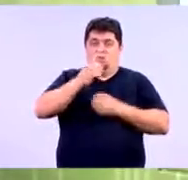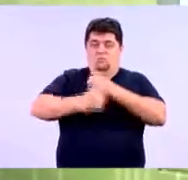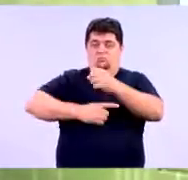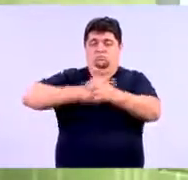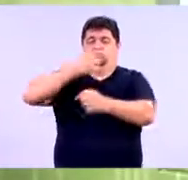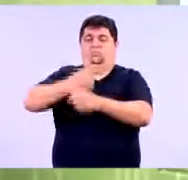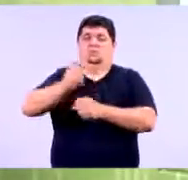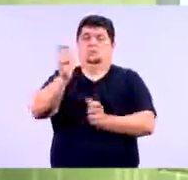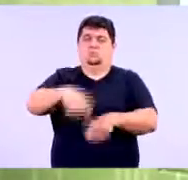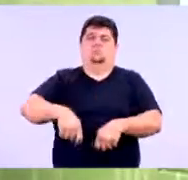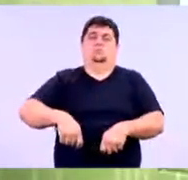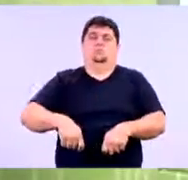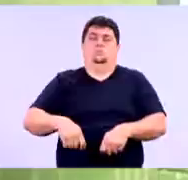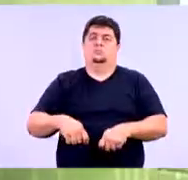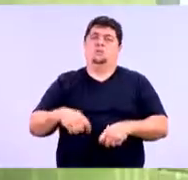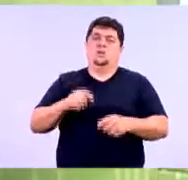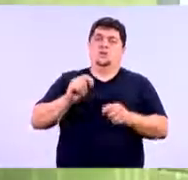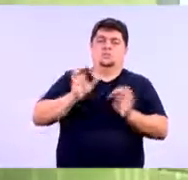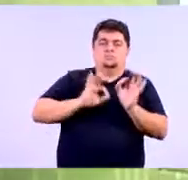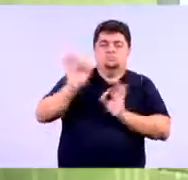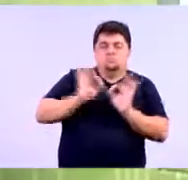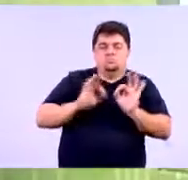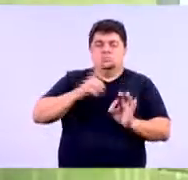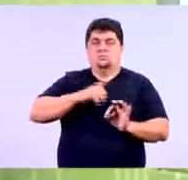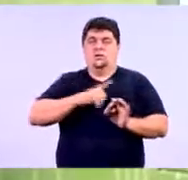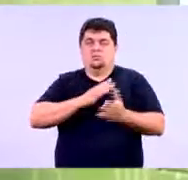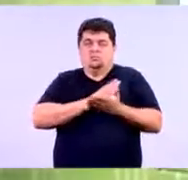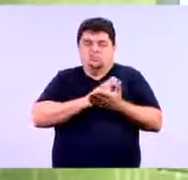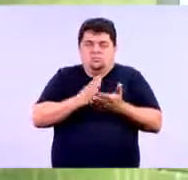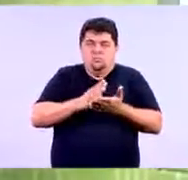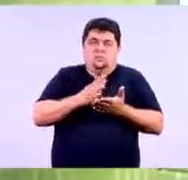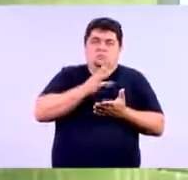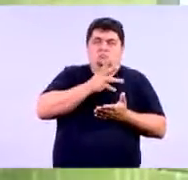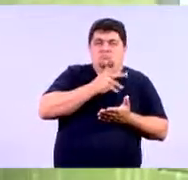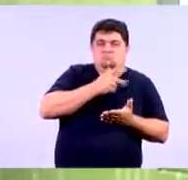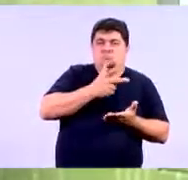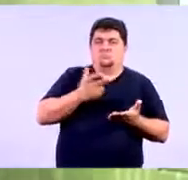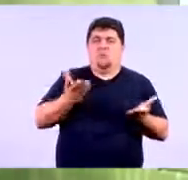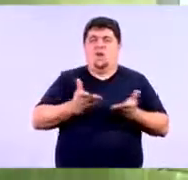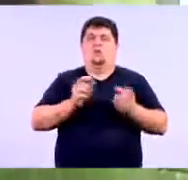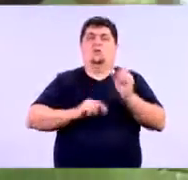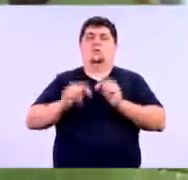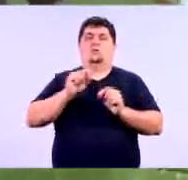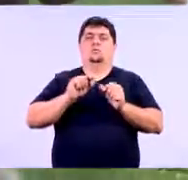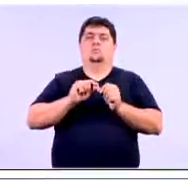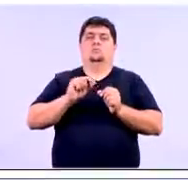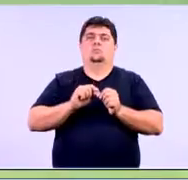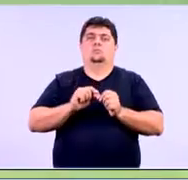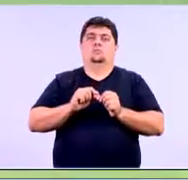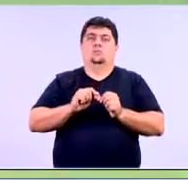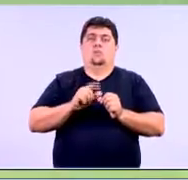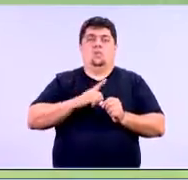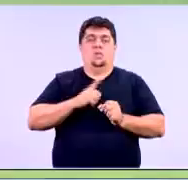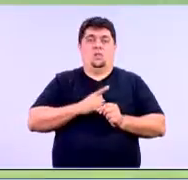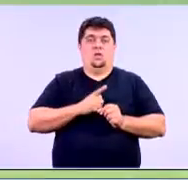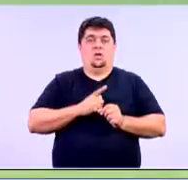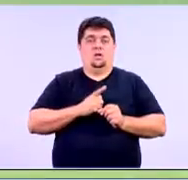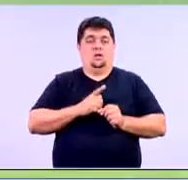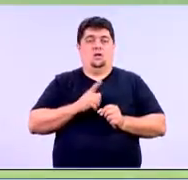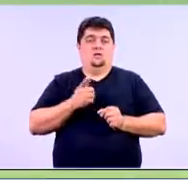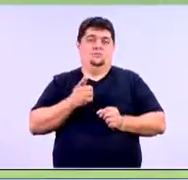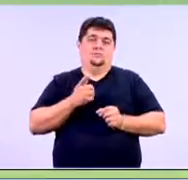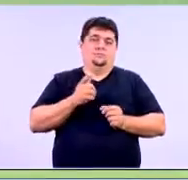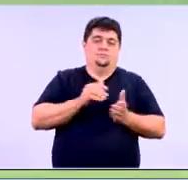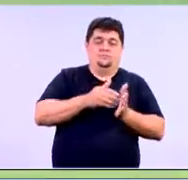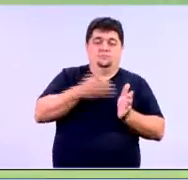Código Tributário, todas aquelas peculiaridades já abordadas anteriormente. Nós vamos agora para as suas exceções, que é